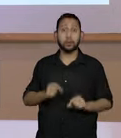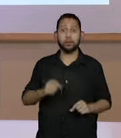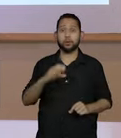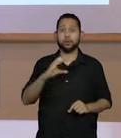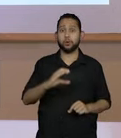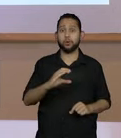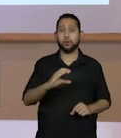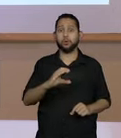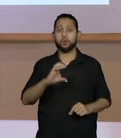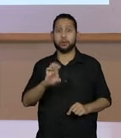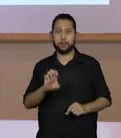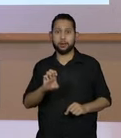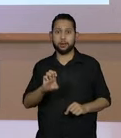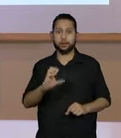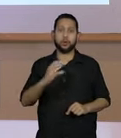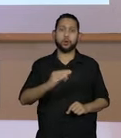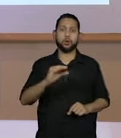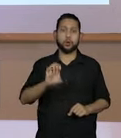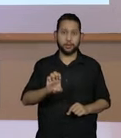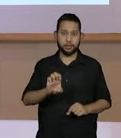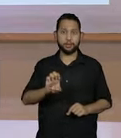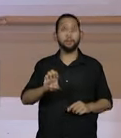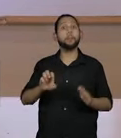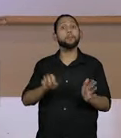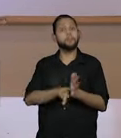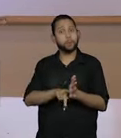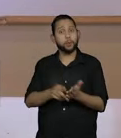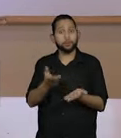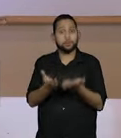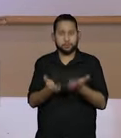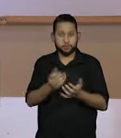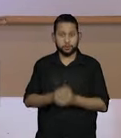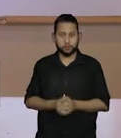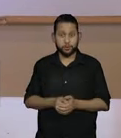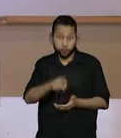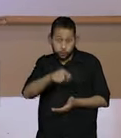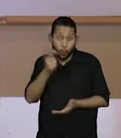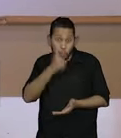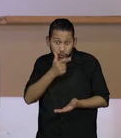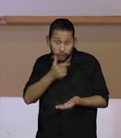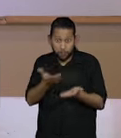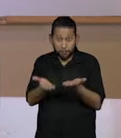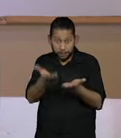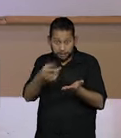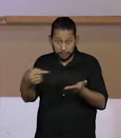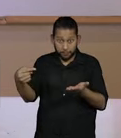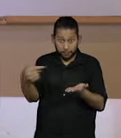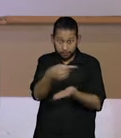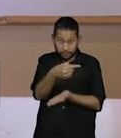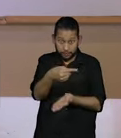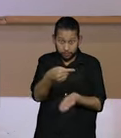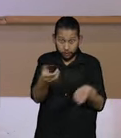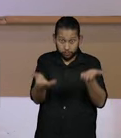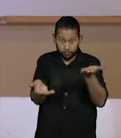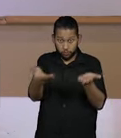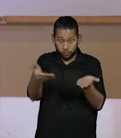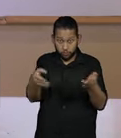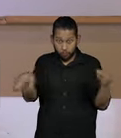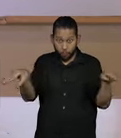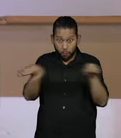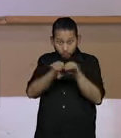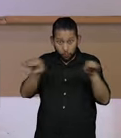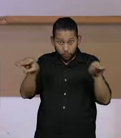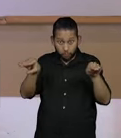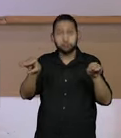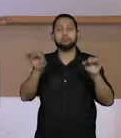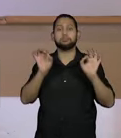coeficiente estequiométrico da equação. Feito o balanceamento, agora a gente vai conhecer quais são